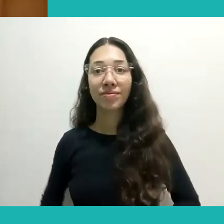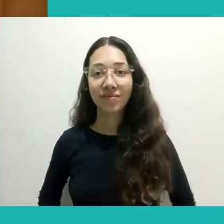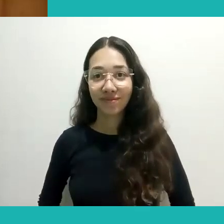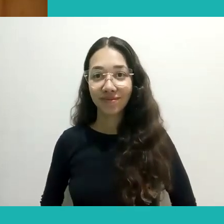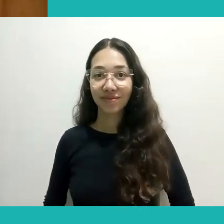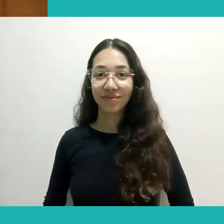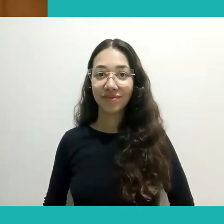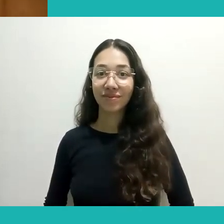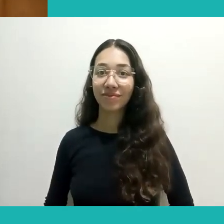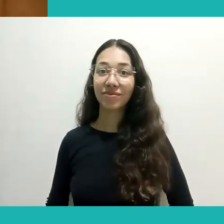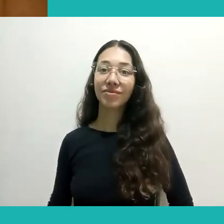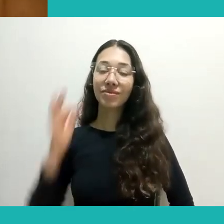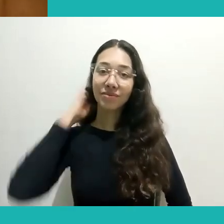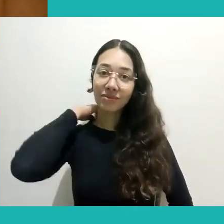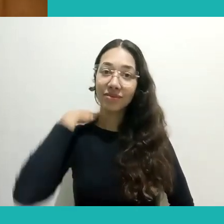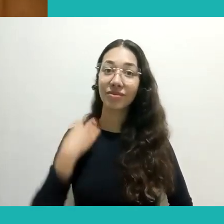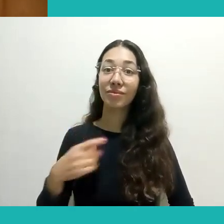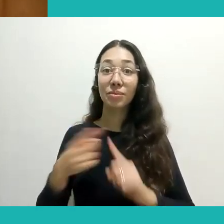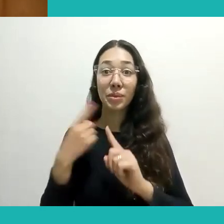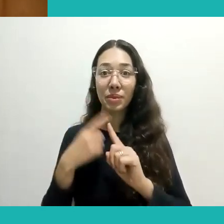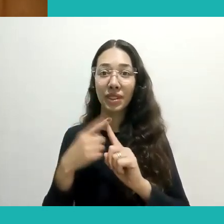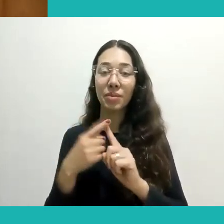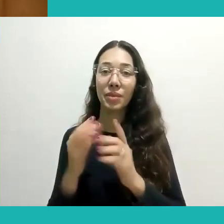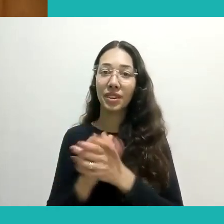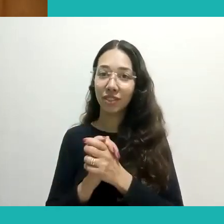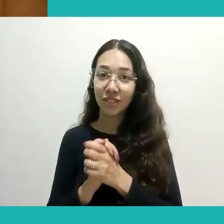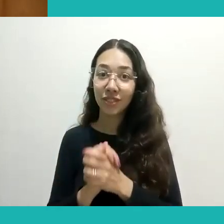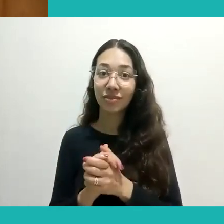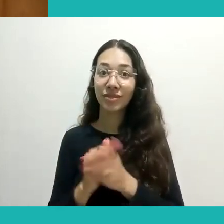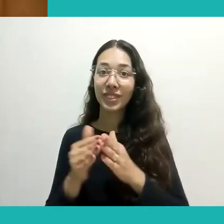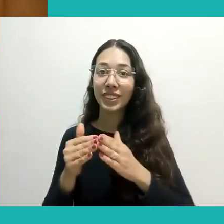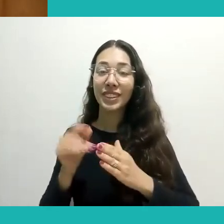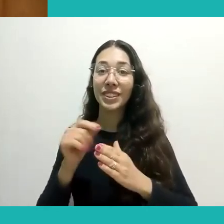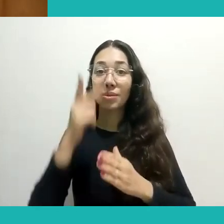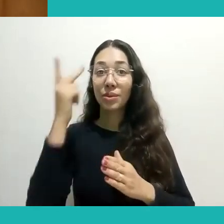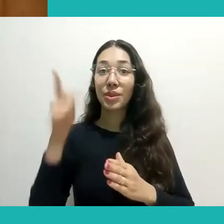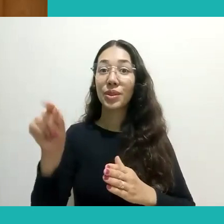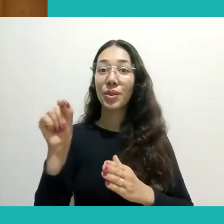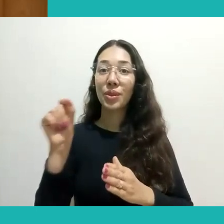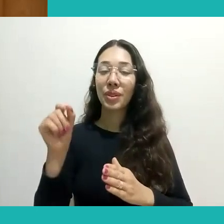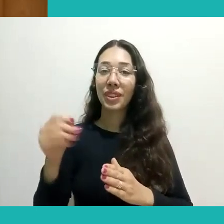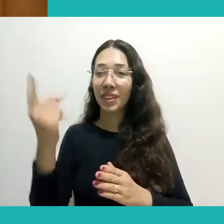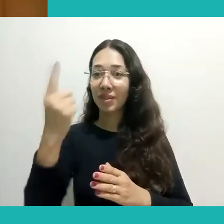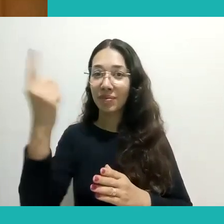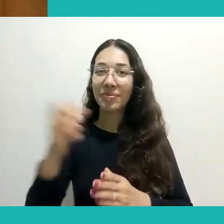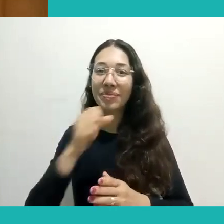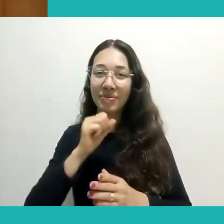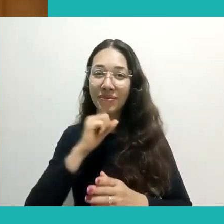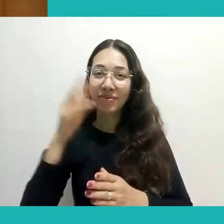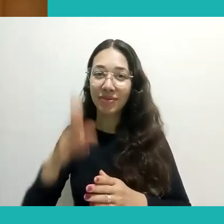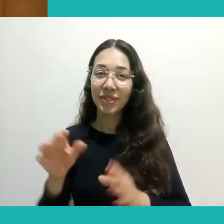Primeiramente, né, peço licença ao mais antigo, como uma tendência militar que nós temos, né?